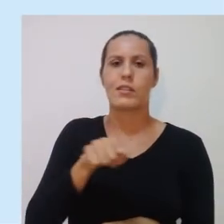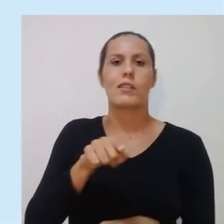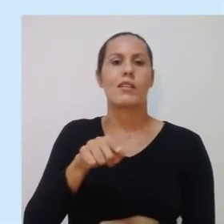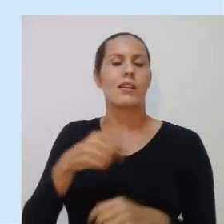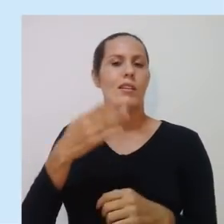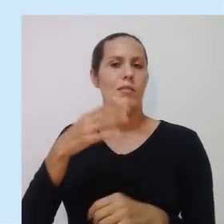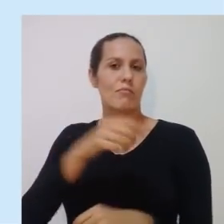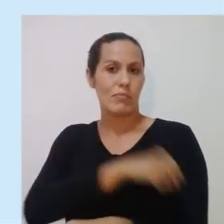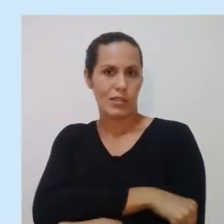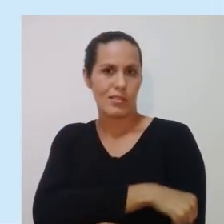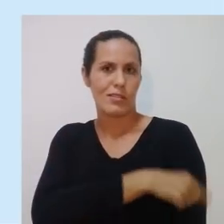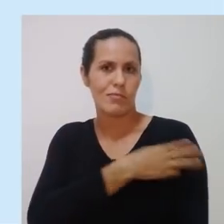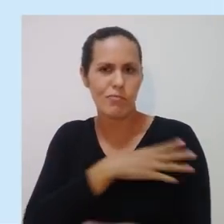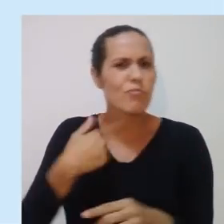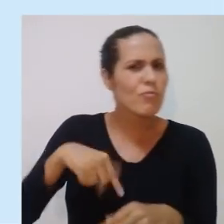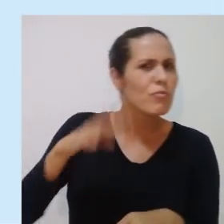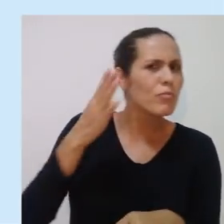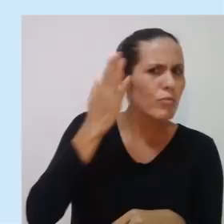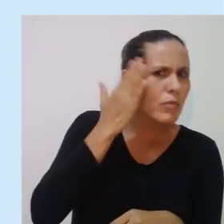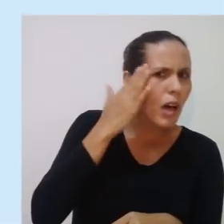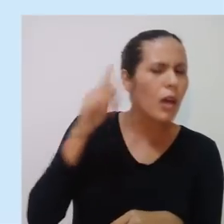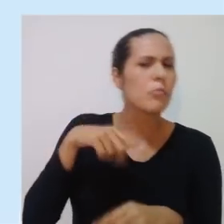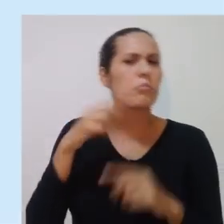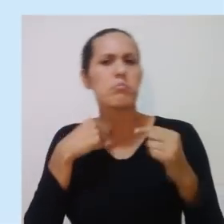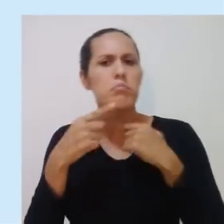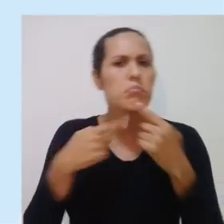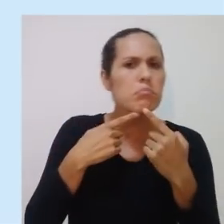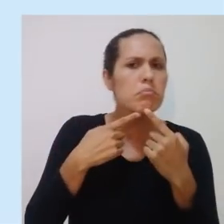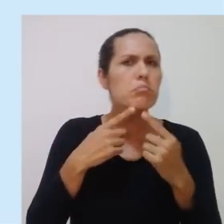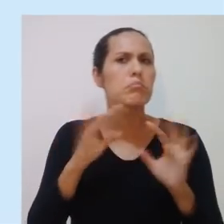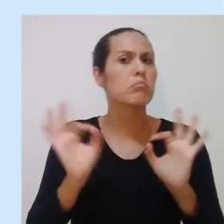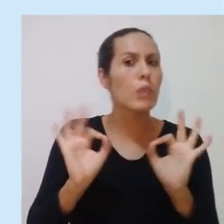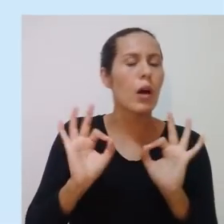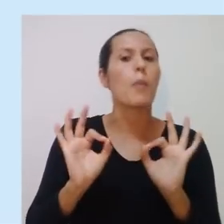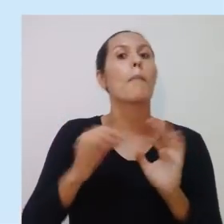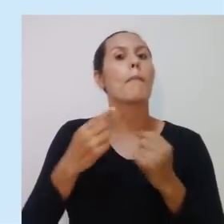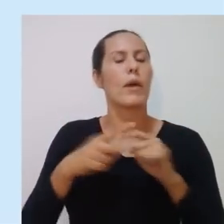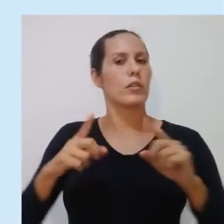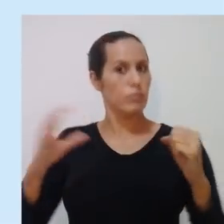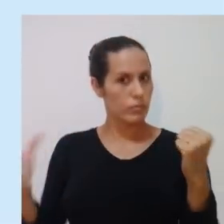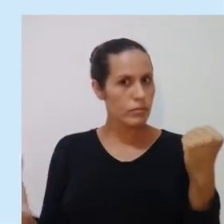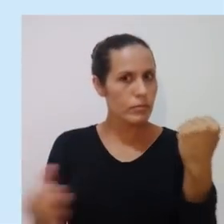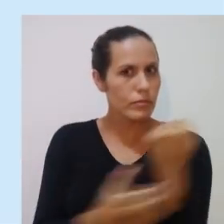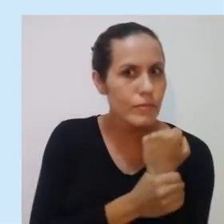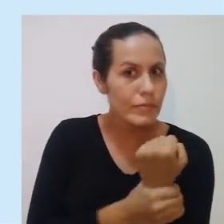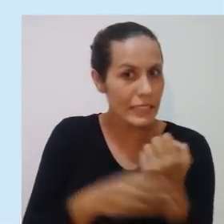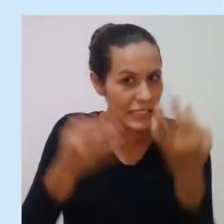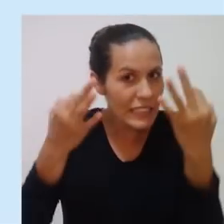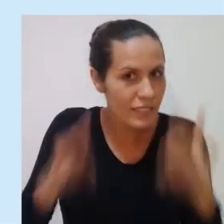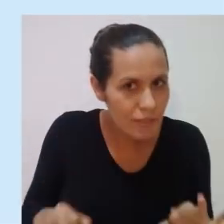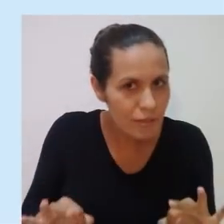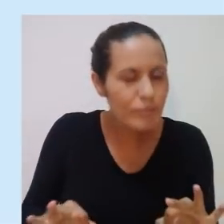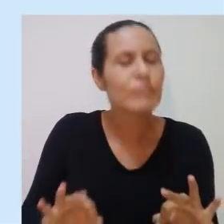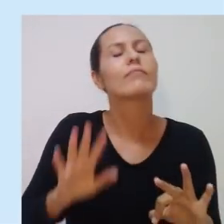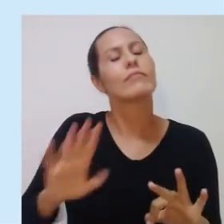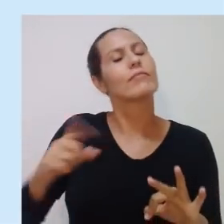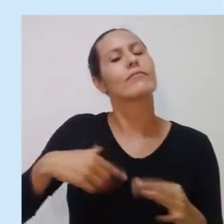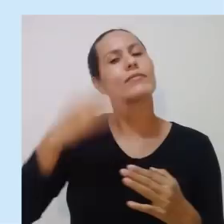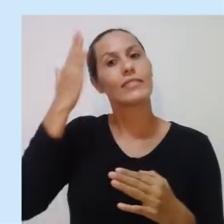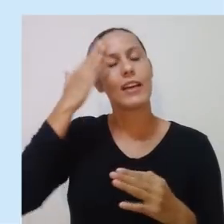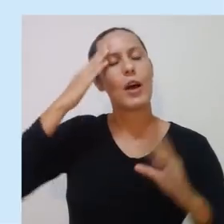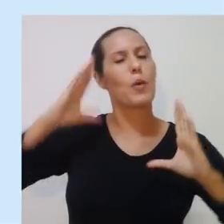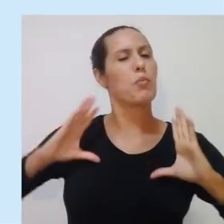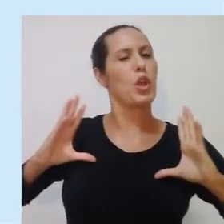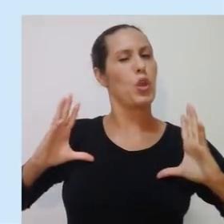sabe do que se trata. Eu acho que você não tem dúvida. Mas para garantir, vamos garantir, não é? Vamos ter certeza